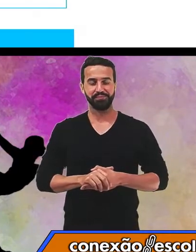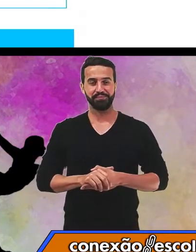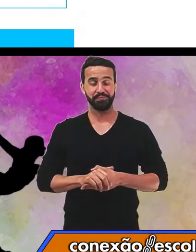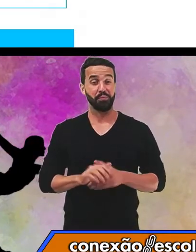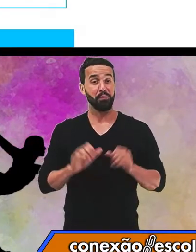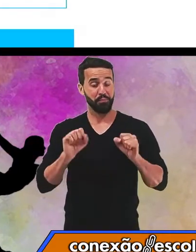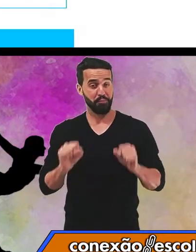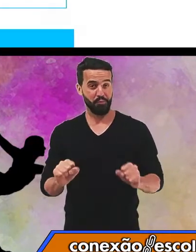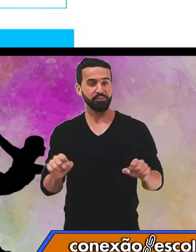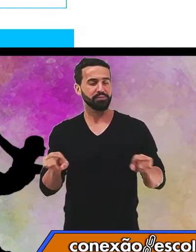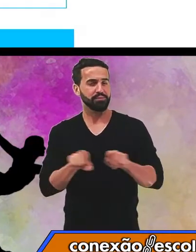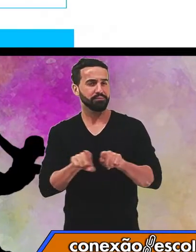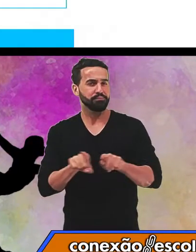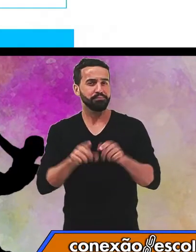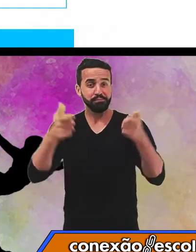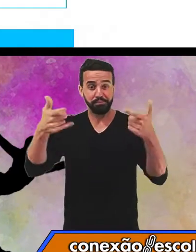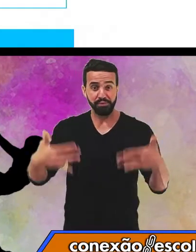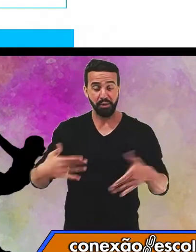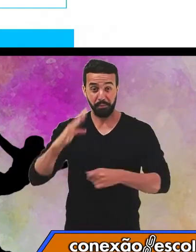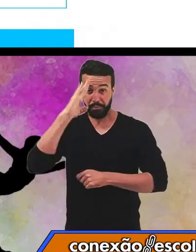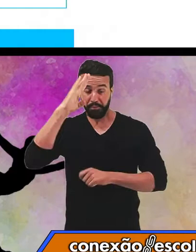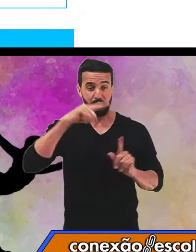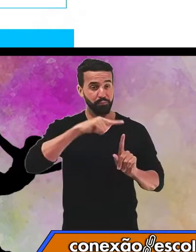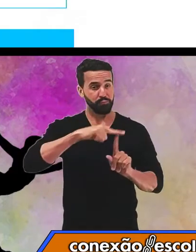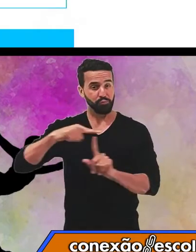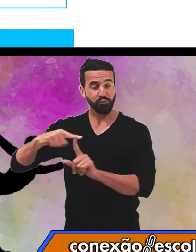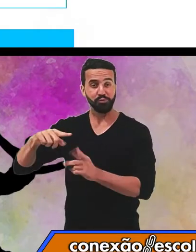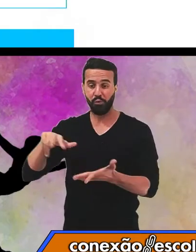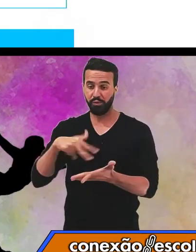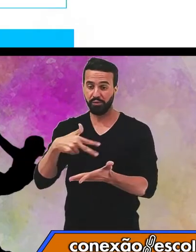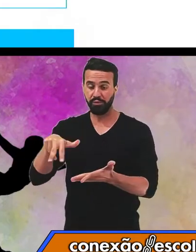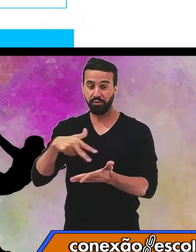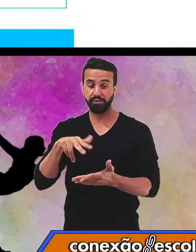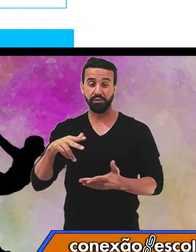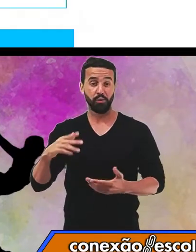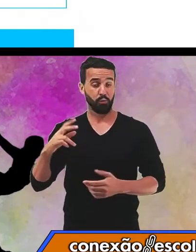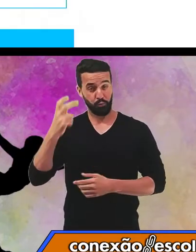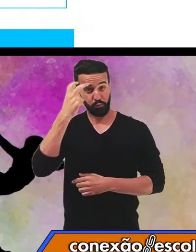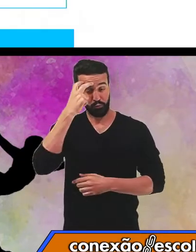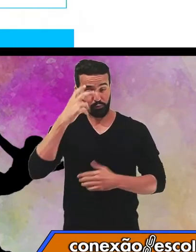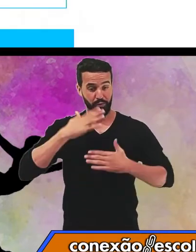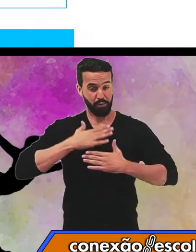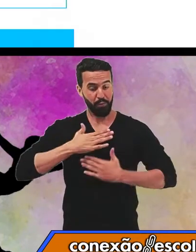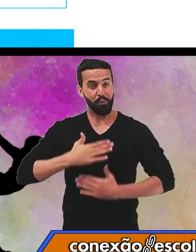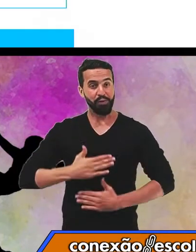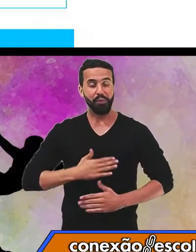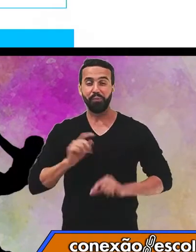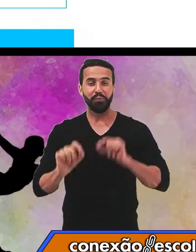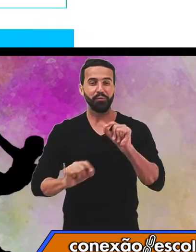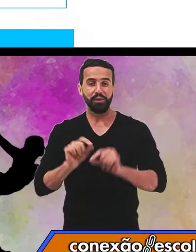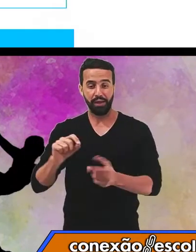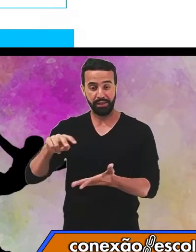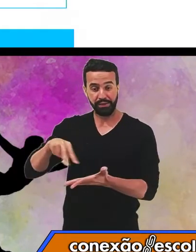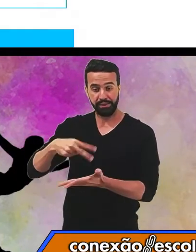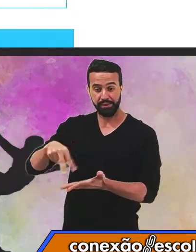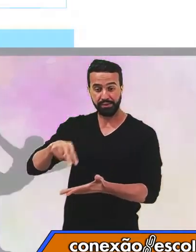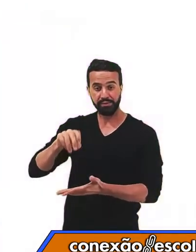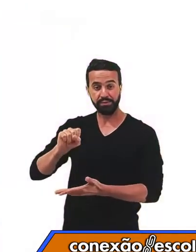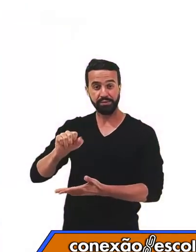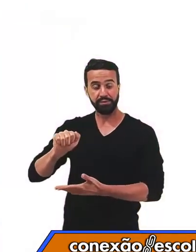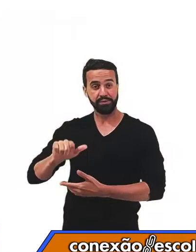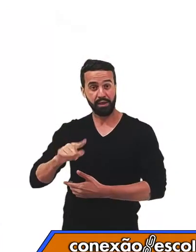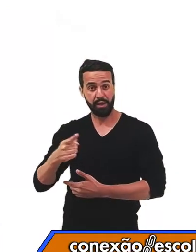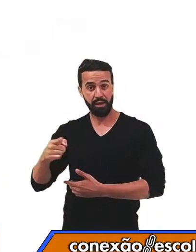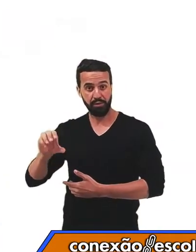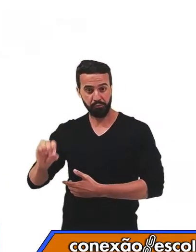E podemos falar que as principais modalidades de dança da nossa cultura corporal são as danças de salão,